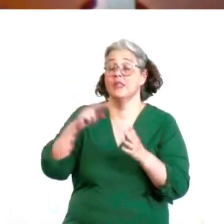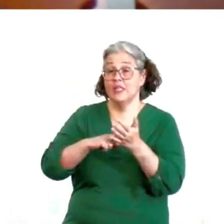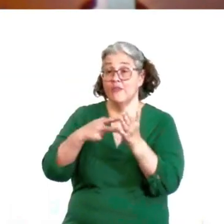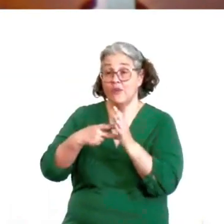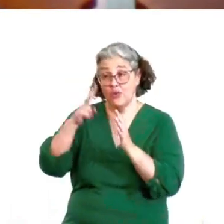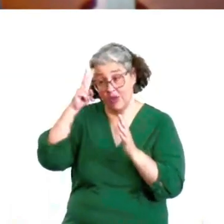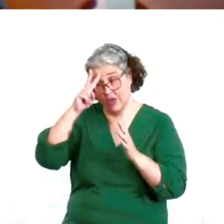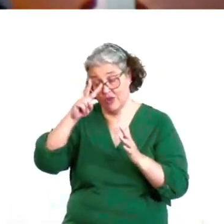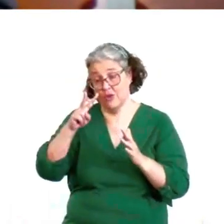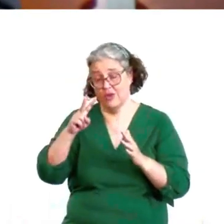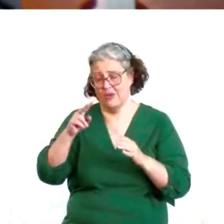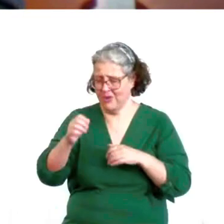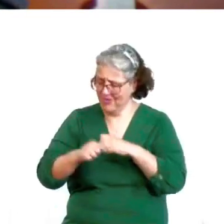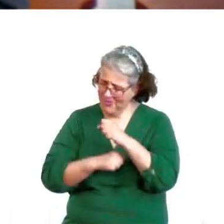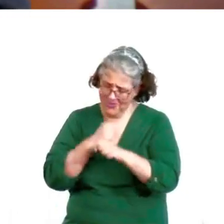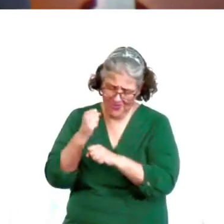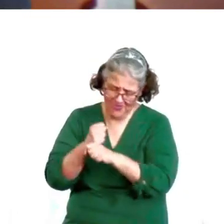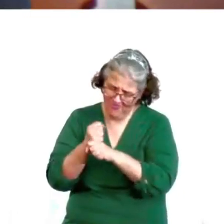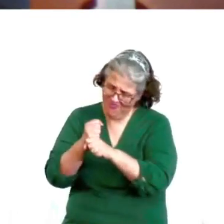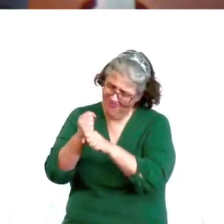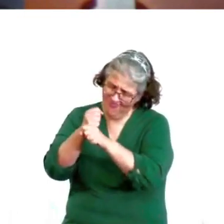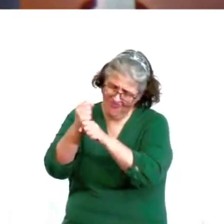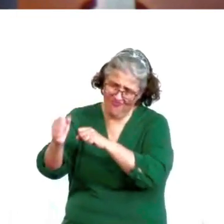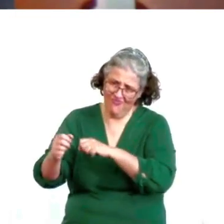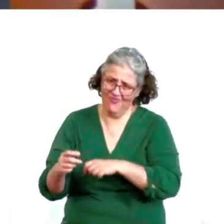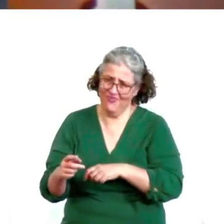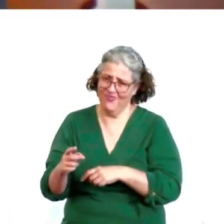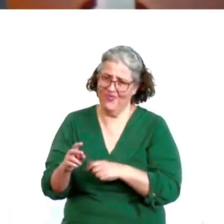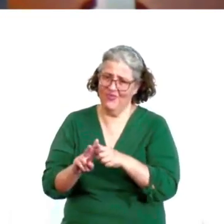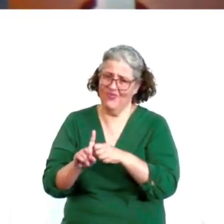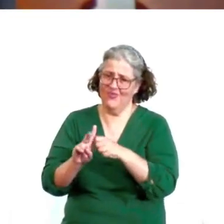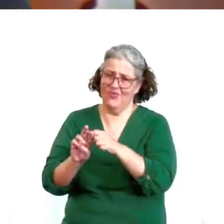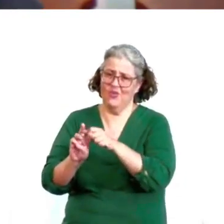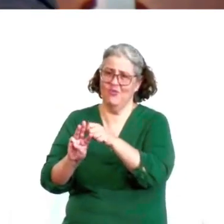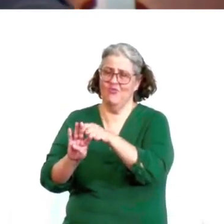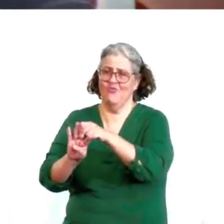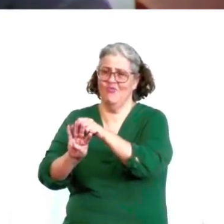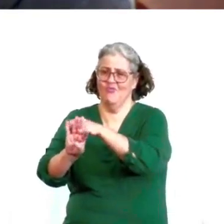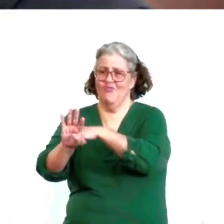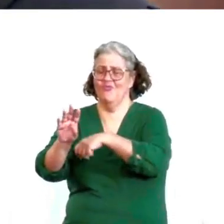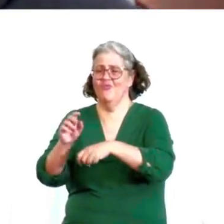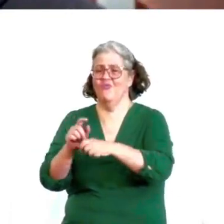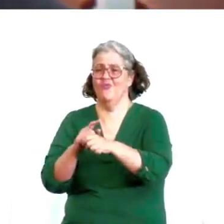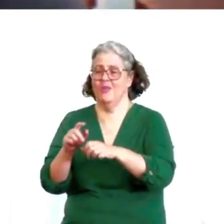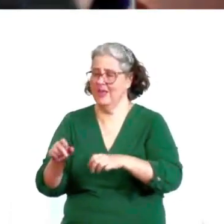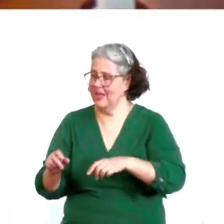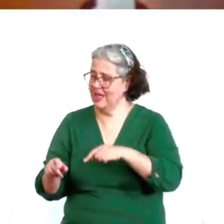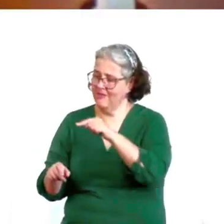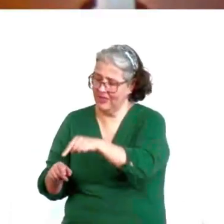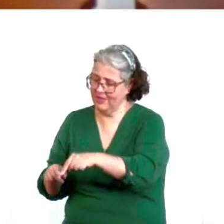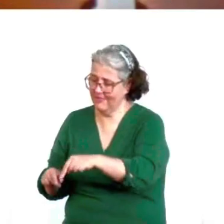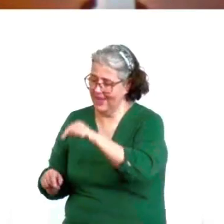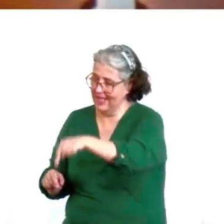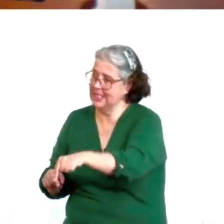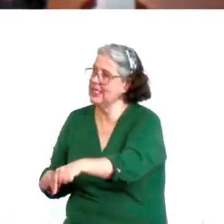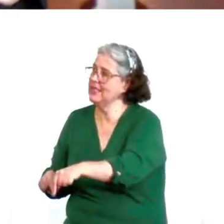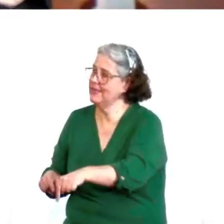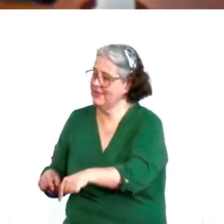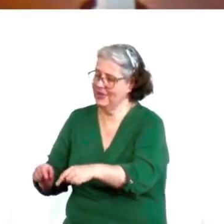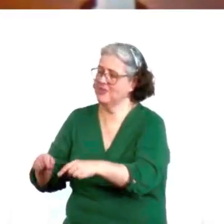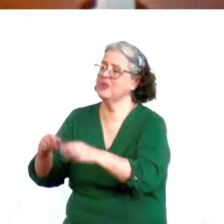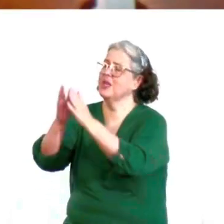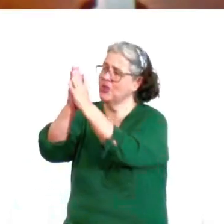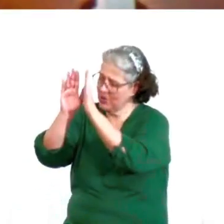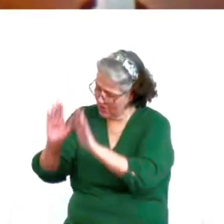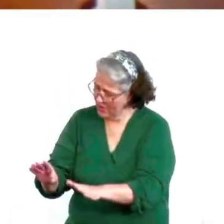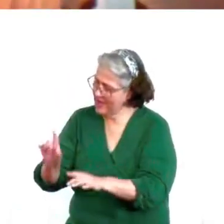anos, ele começou a levantar altares para demarcar e dizer: aqui nós temos que adorar a Deus,